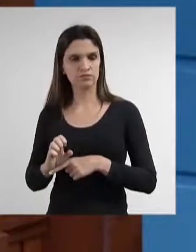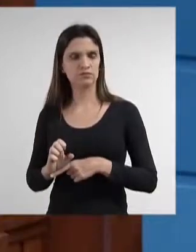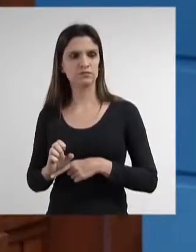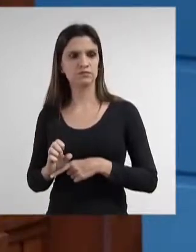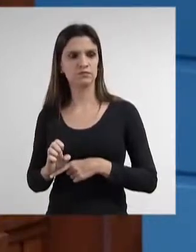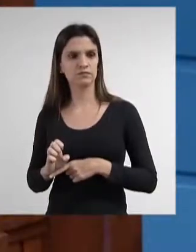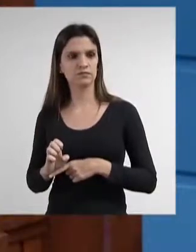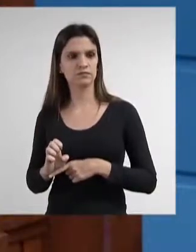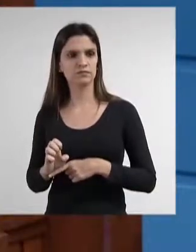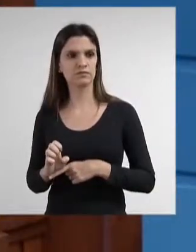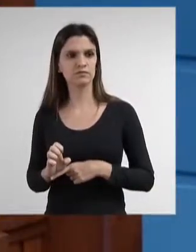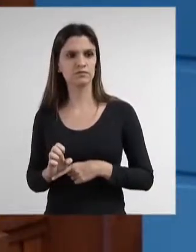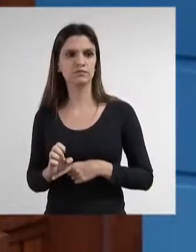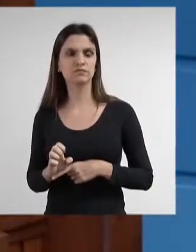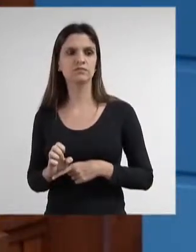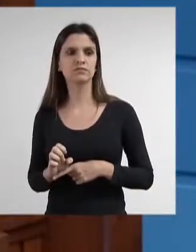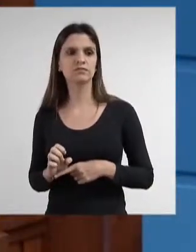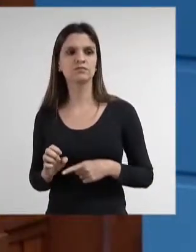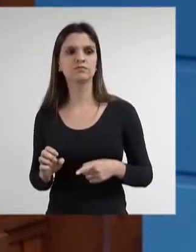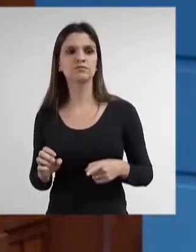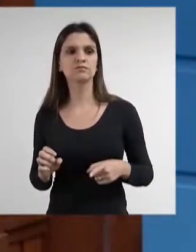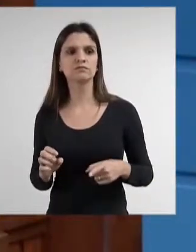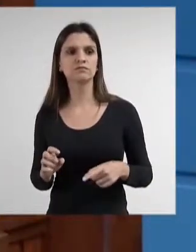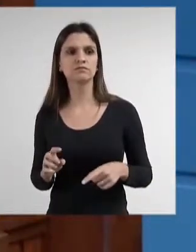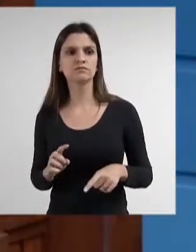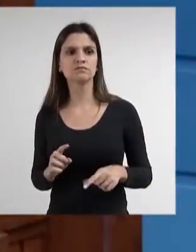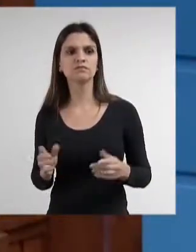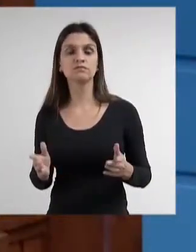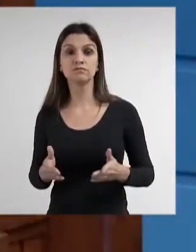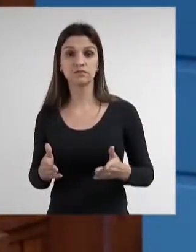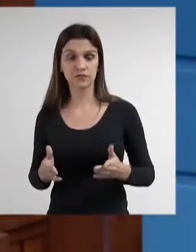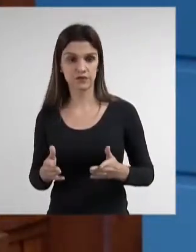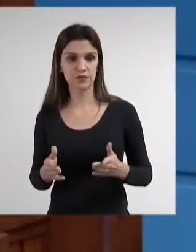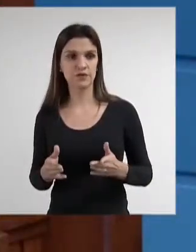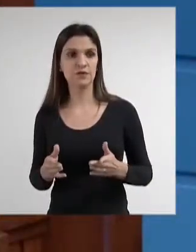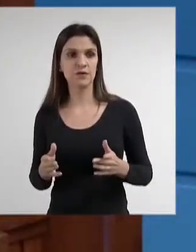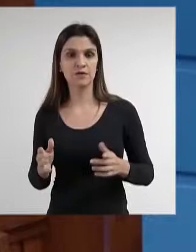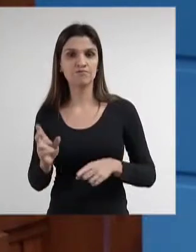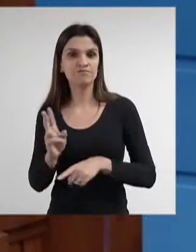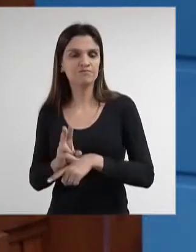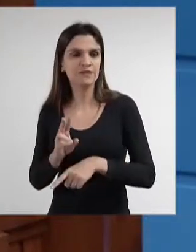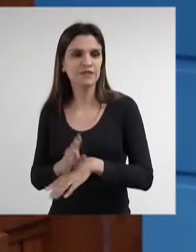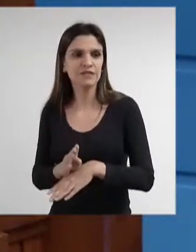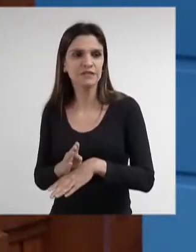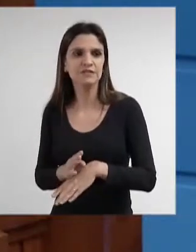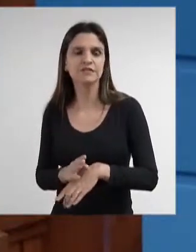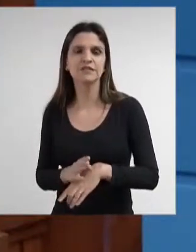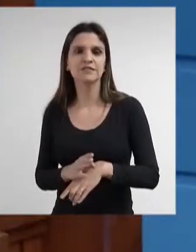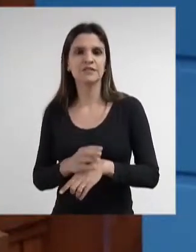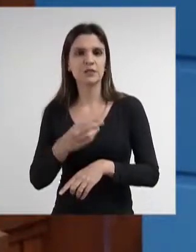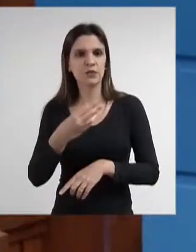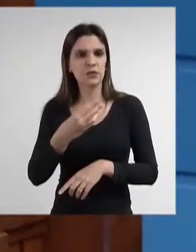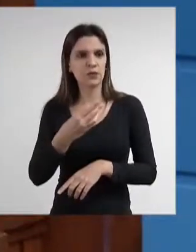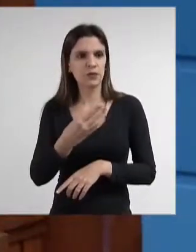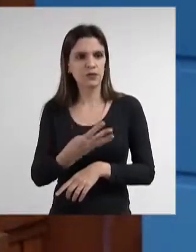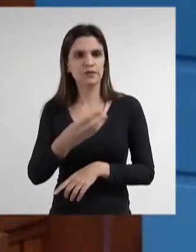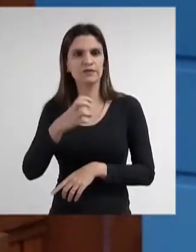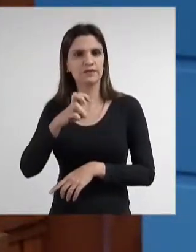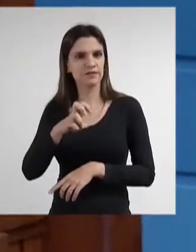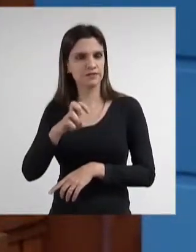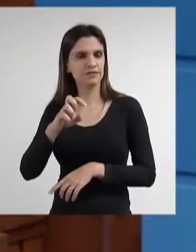atualmente está beneficiando com o programa Vale Renda 45 mil